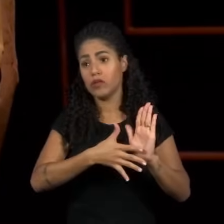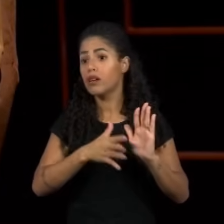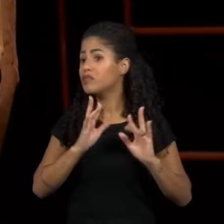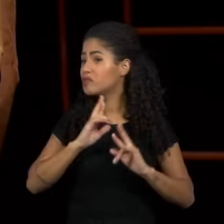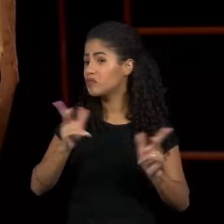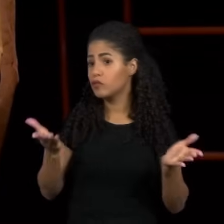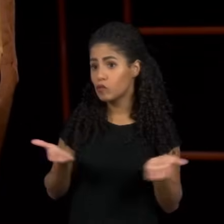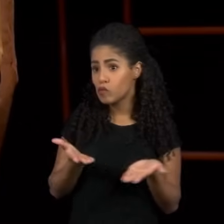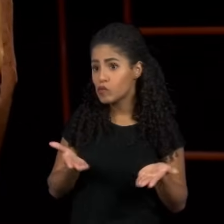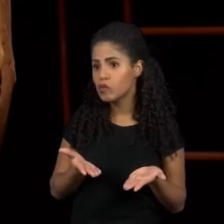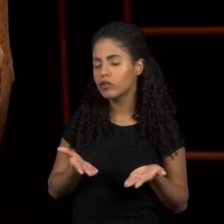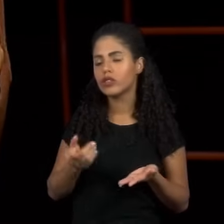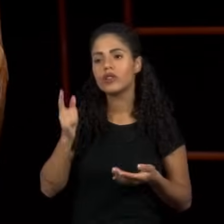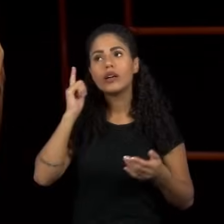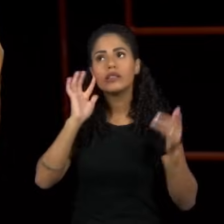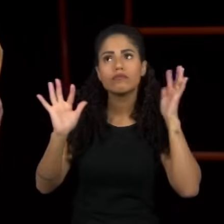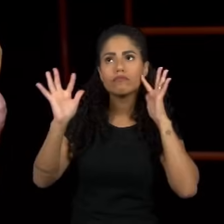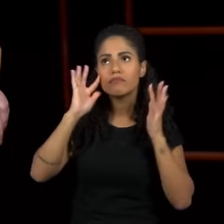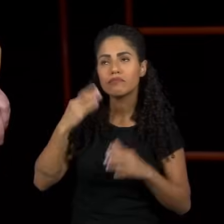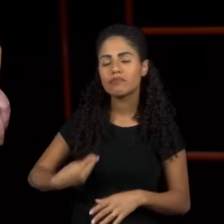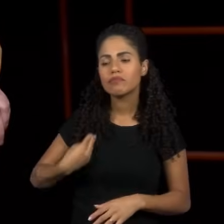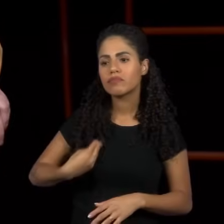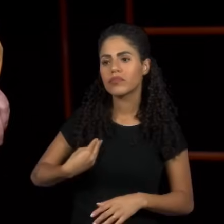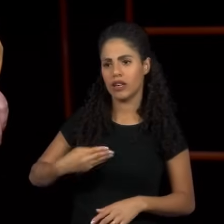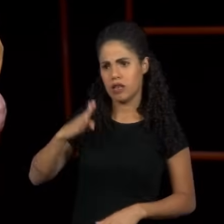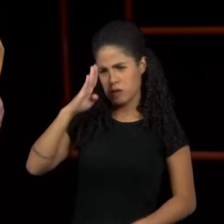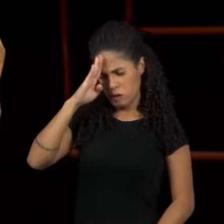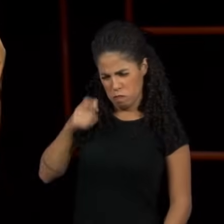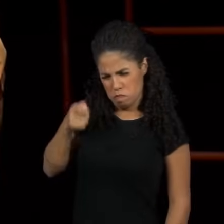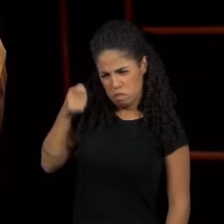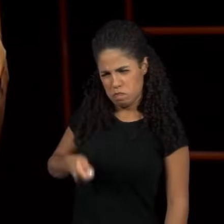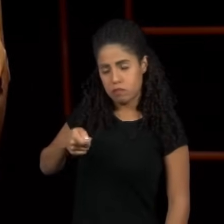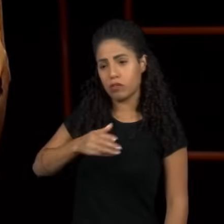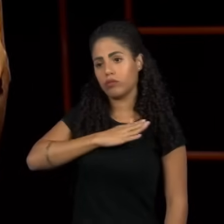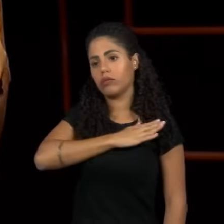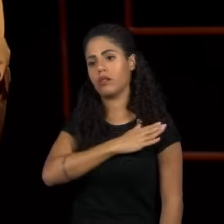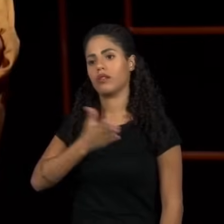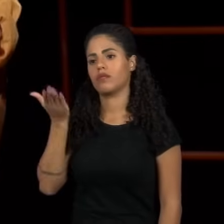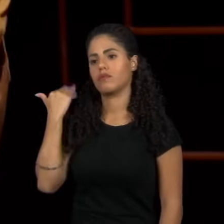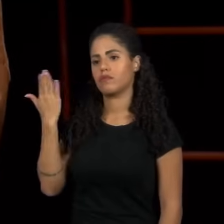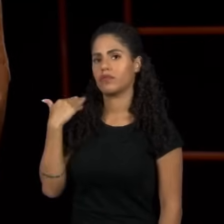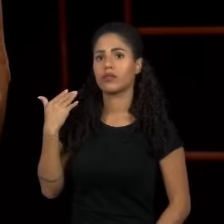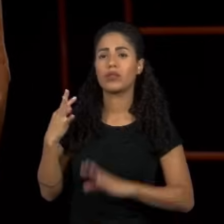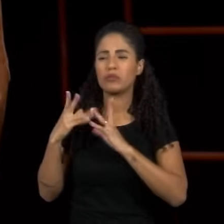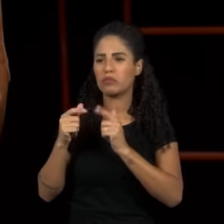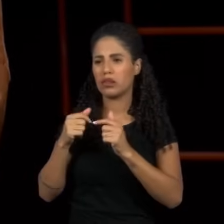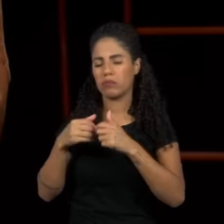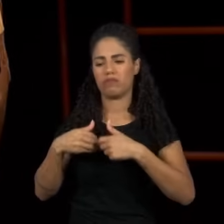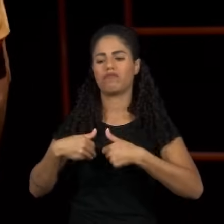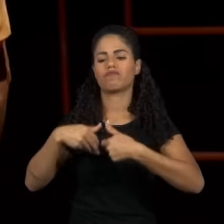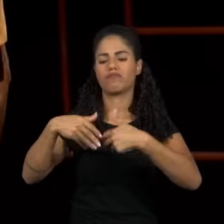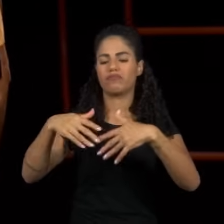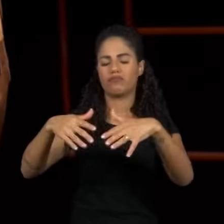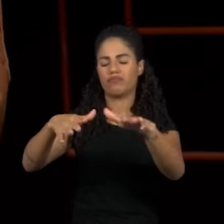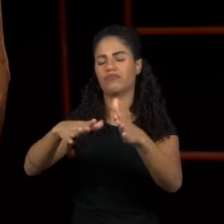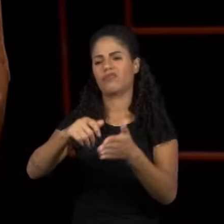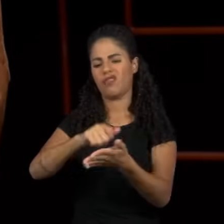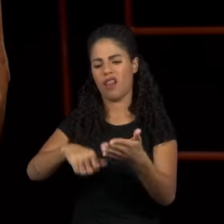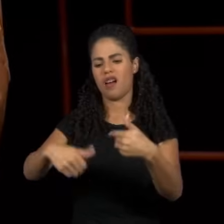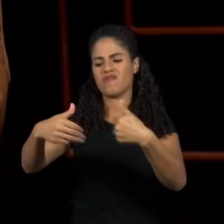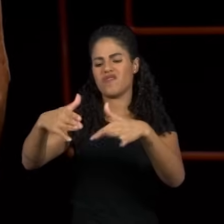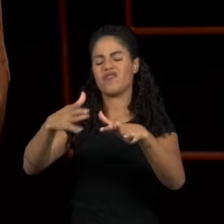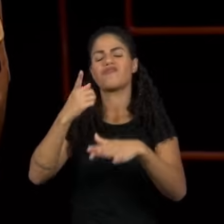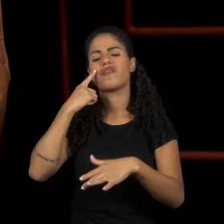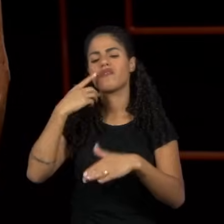vivia ainda todo esse reflexo da ditadura, então muita coisa era jogada de modo a